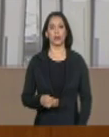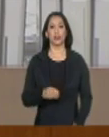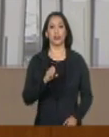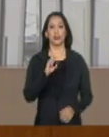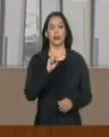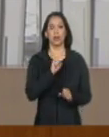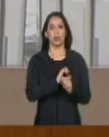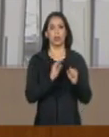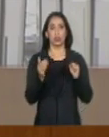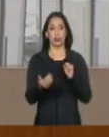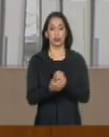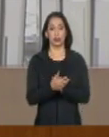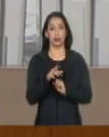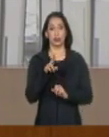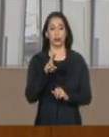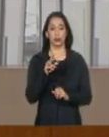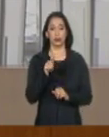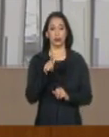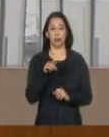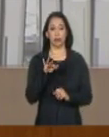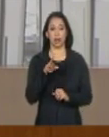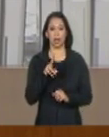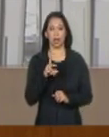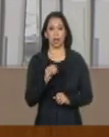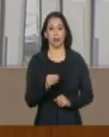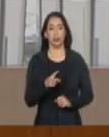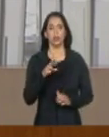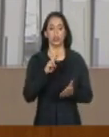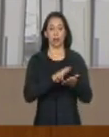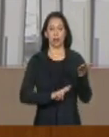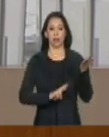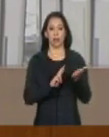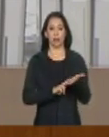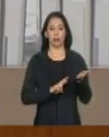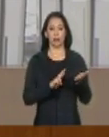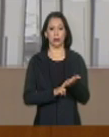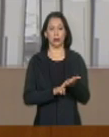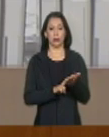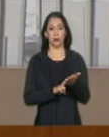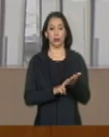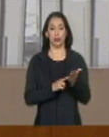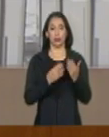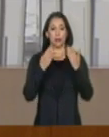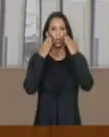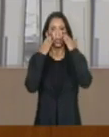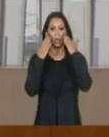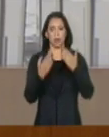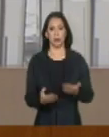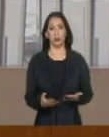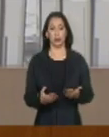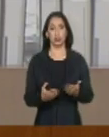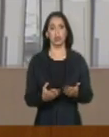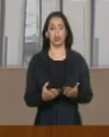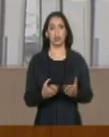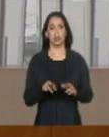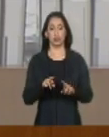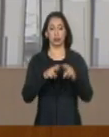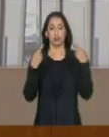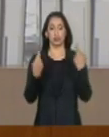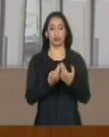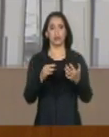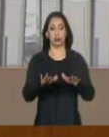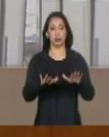Rogério Schietti. Esses dados são de relatório recém-apresentado por Sua Excelência em sessão plenária do Conselho Nacional